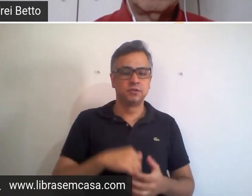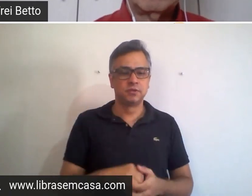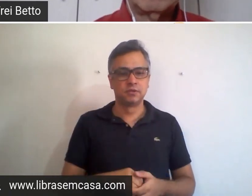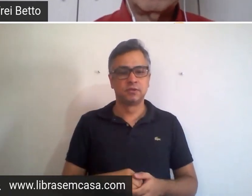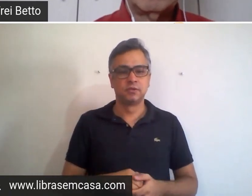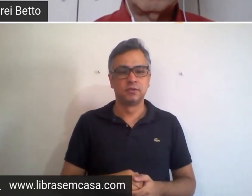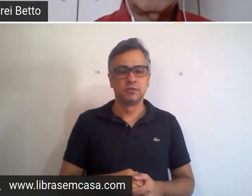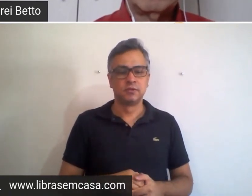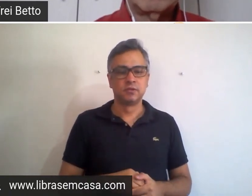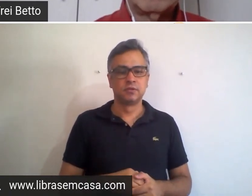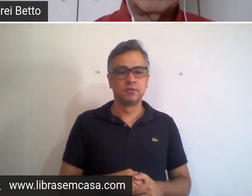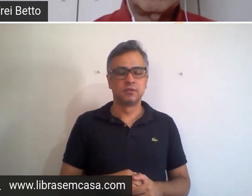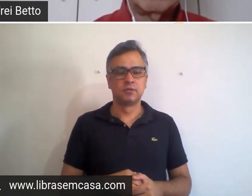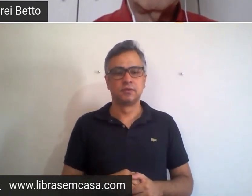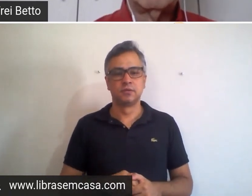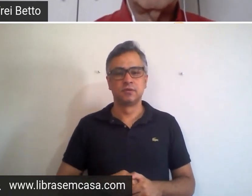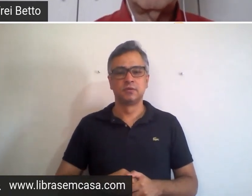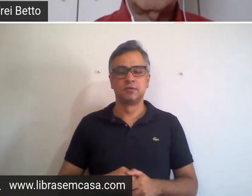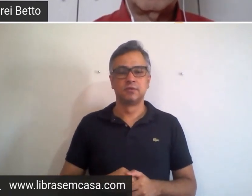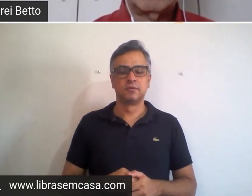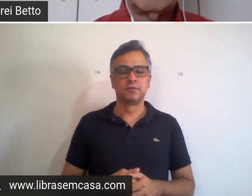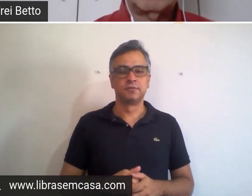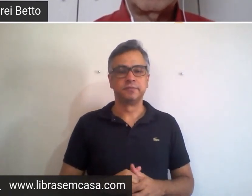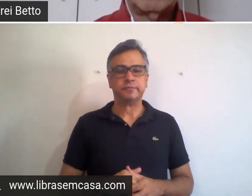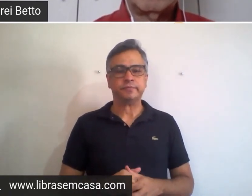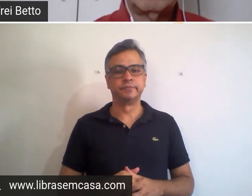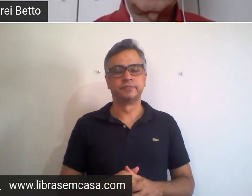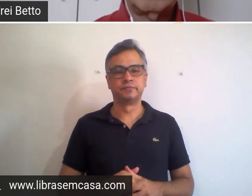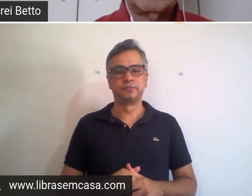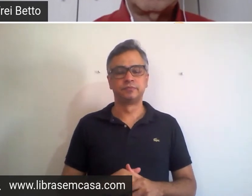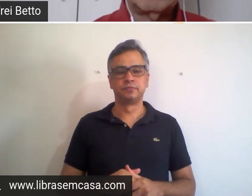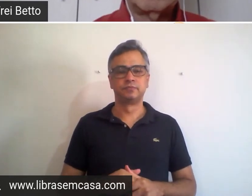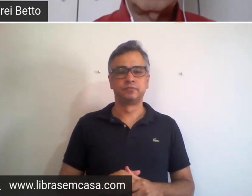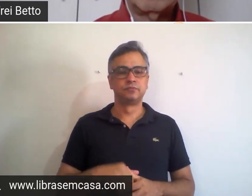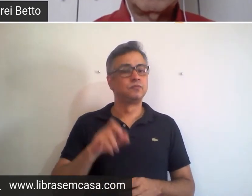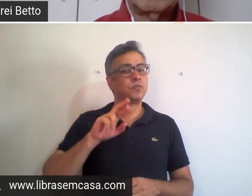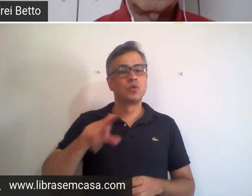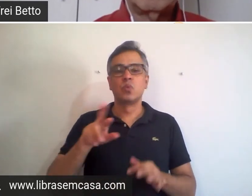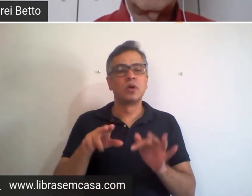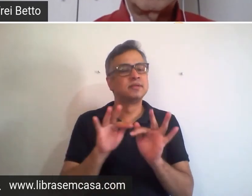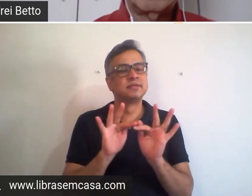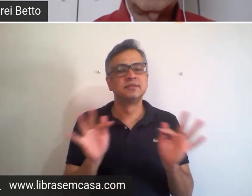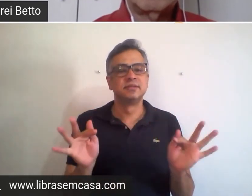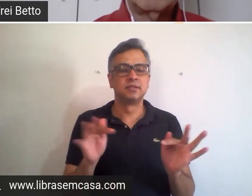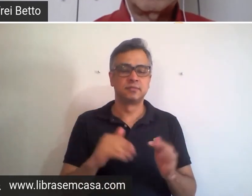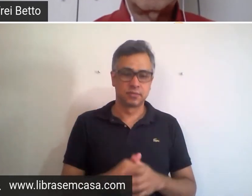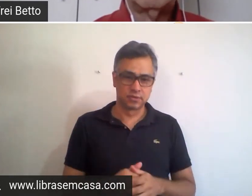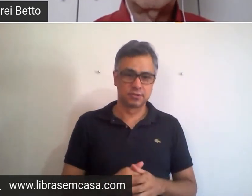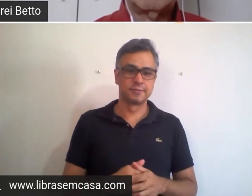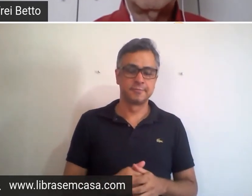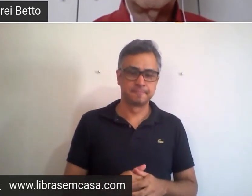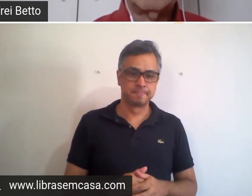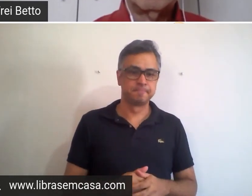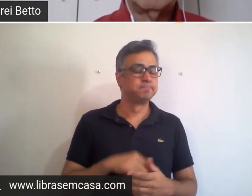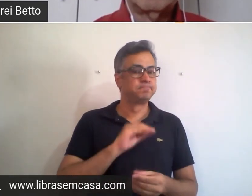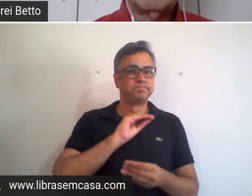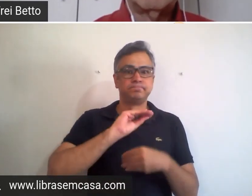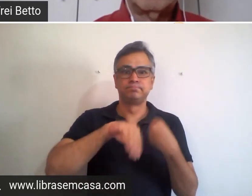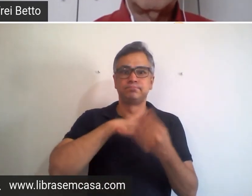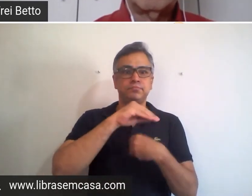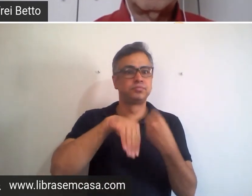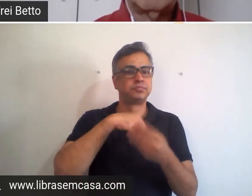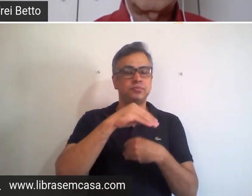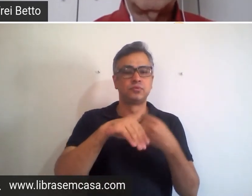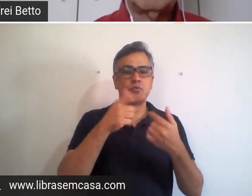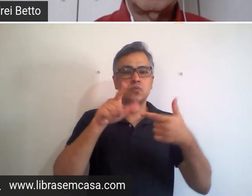não é uma coisa simples nesse sentido, porque é um emaranhado de